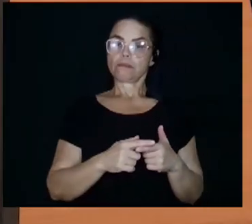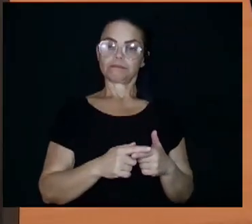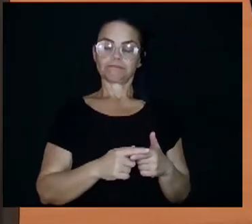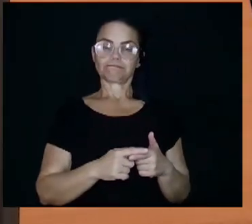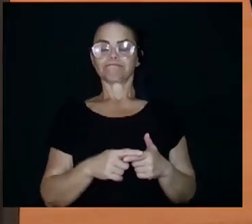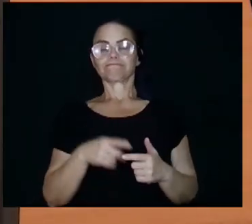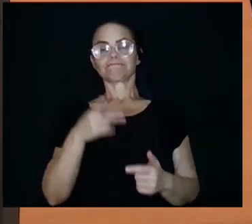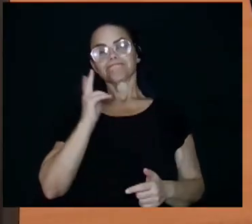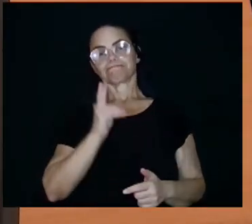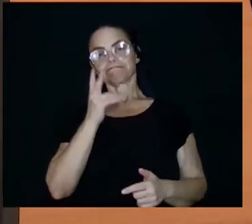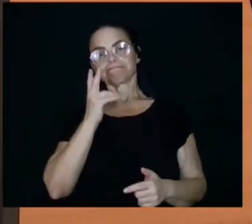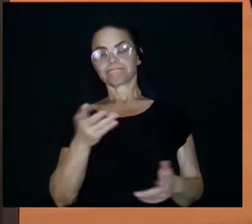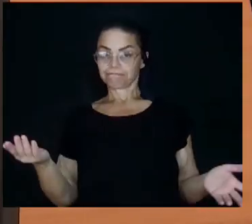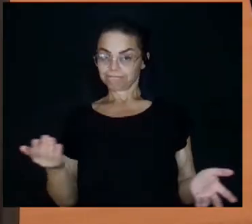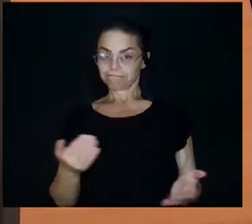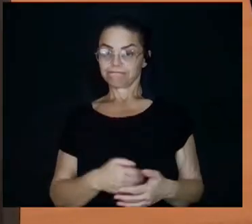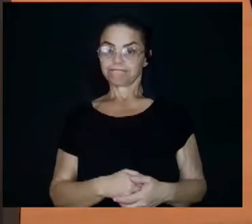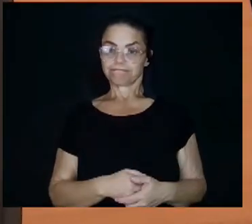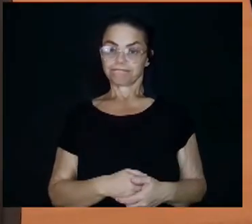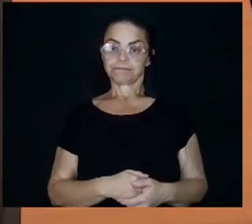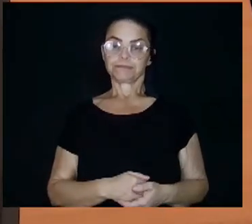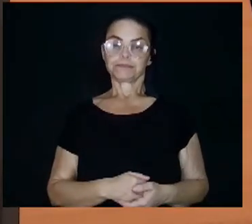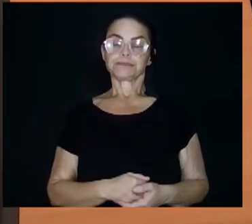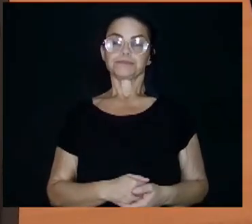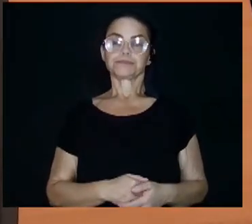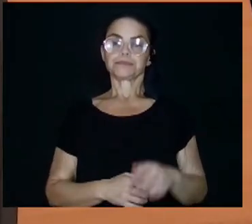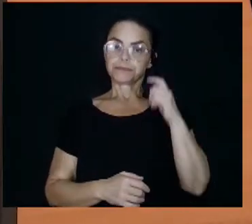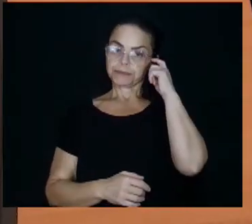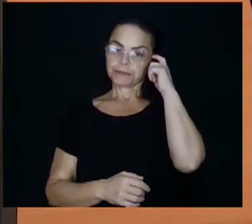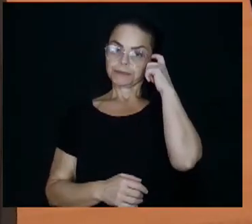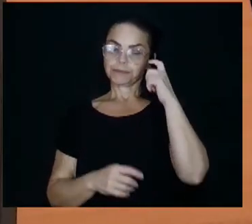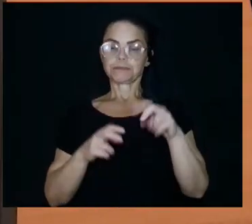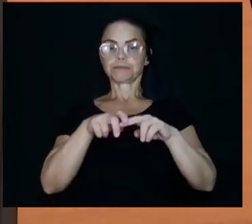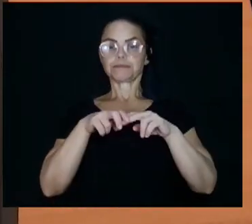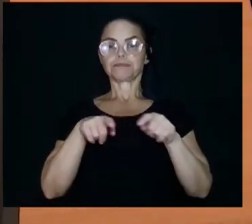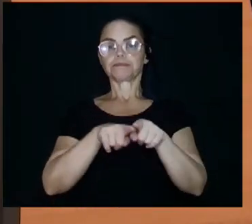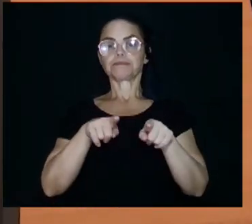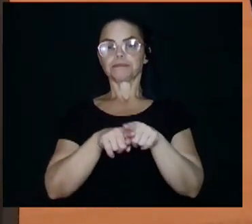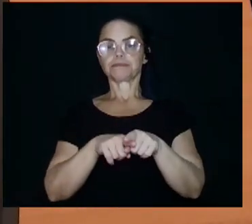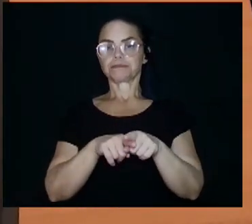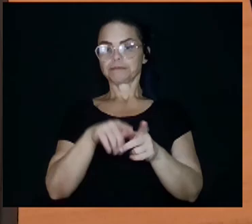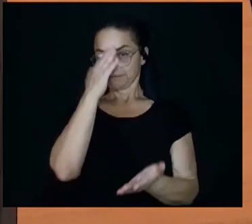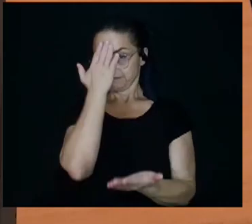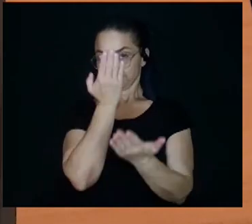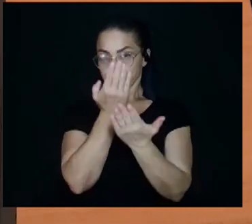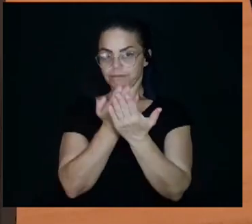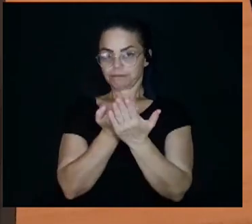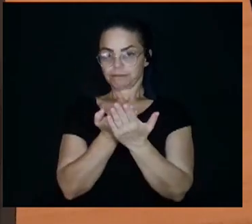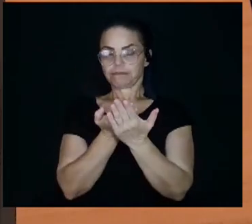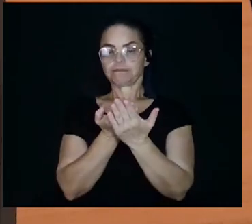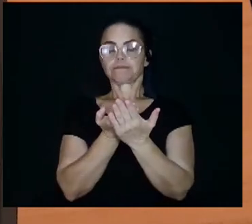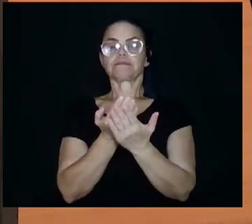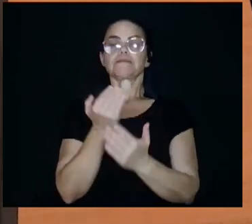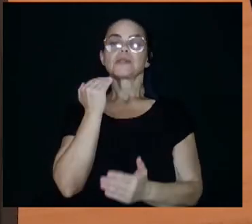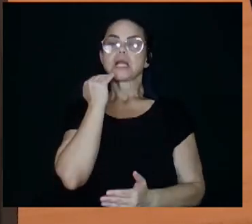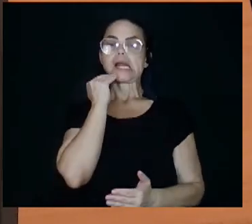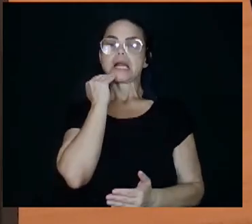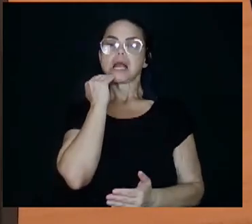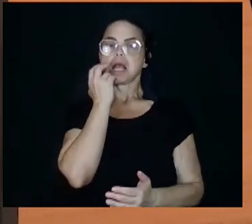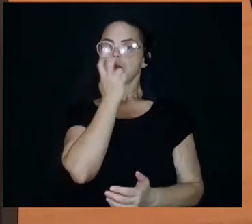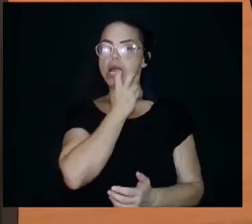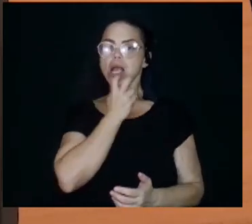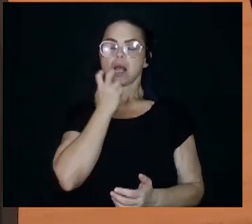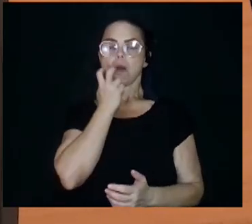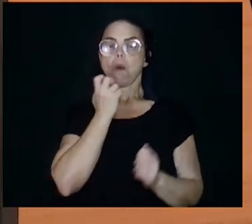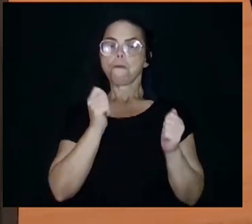os momentos? E por isso também eu acho que se acreditou que a gagueira fosse algo emocional e psicológica. E